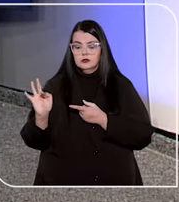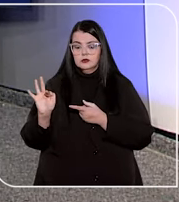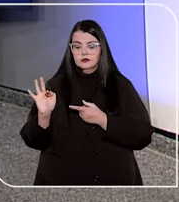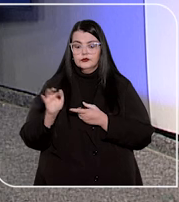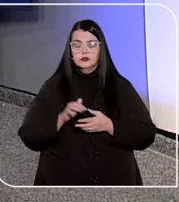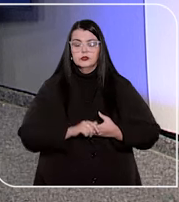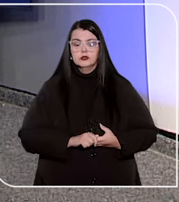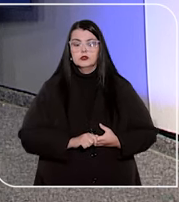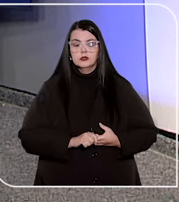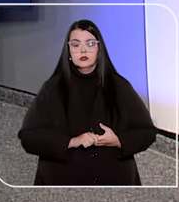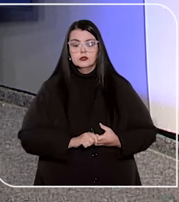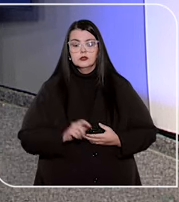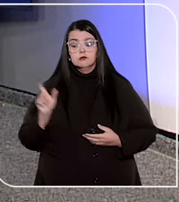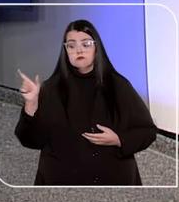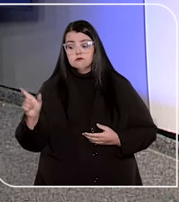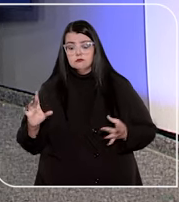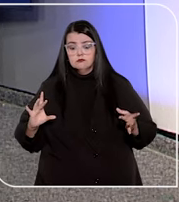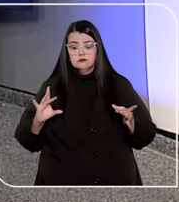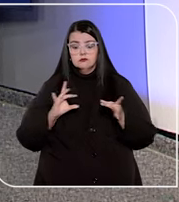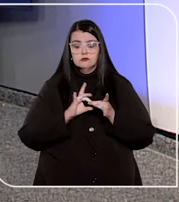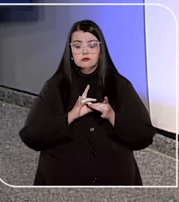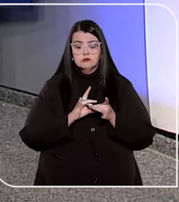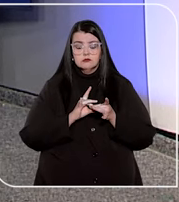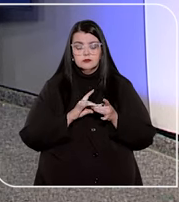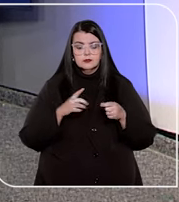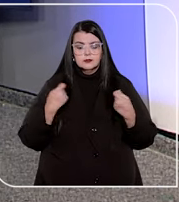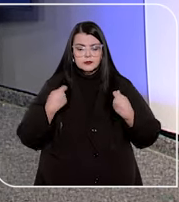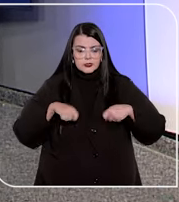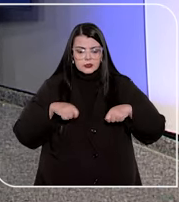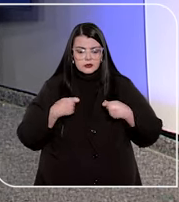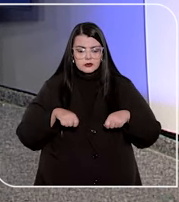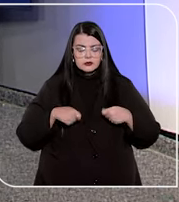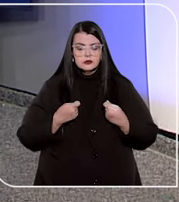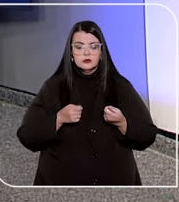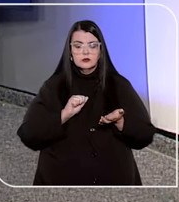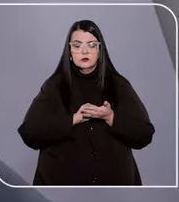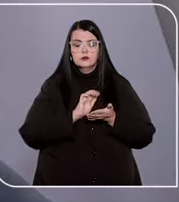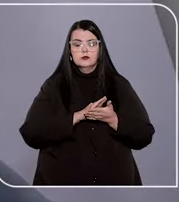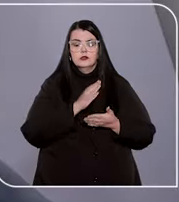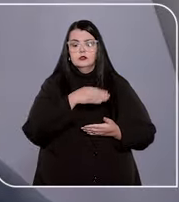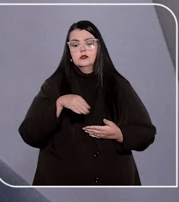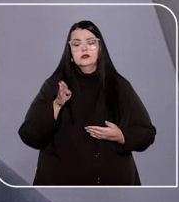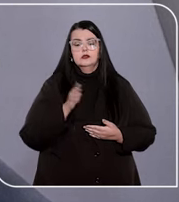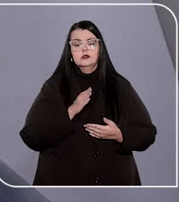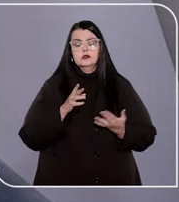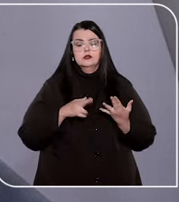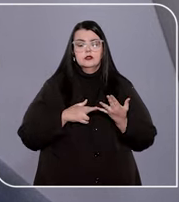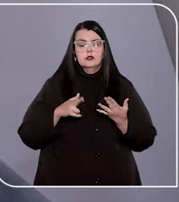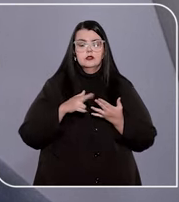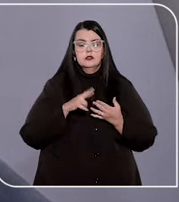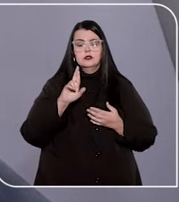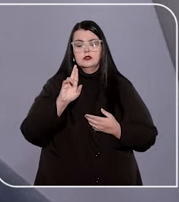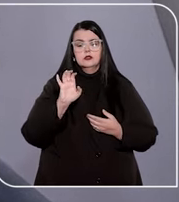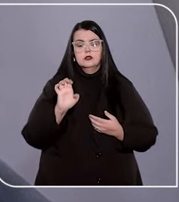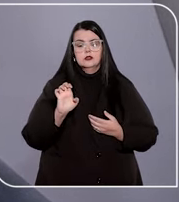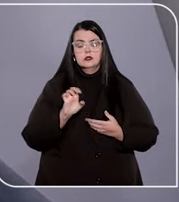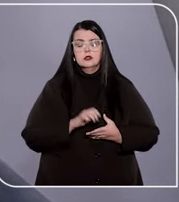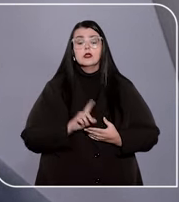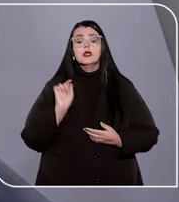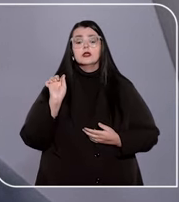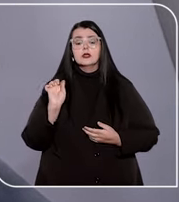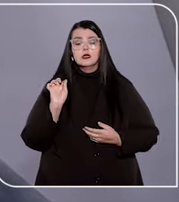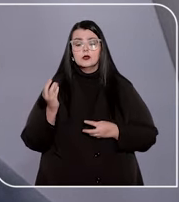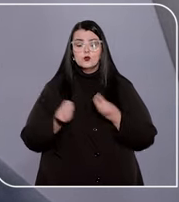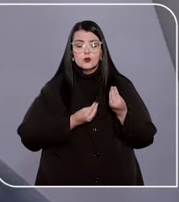a parte aí nesse intervalo, ela necessitar de efeito suspensivo ao recurso extraordinário, a quem ela